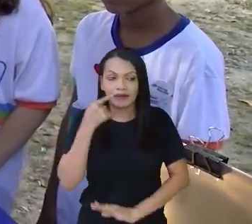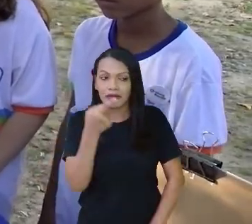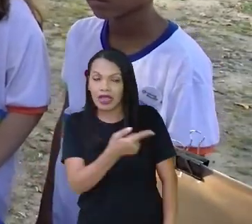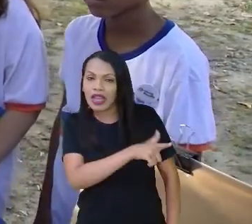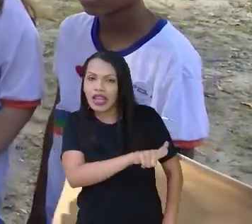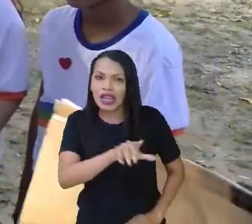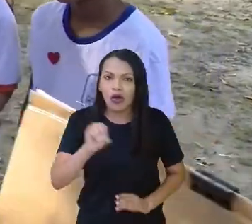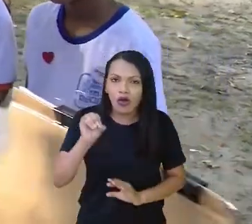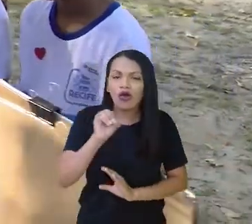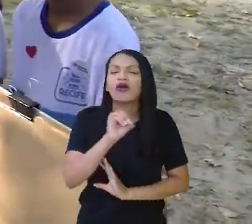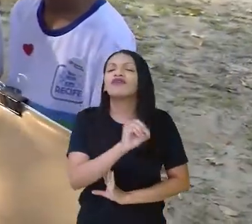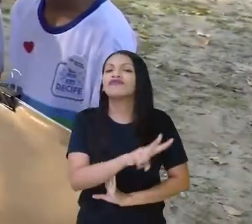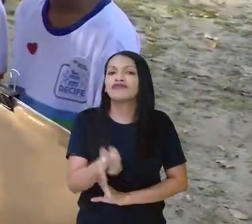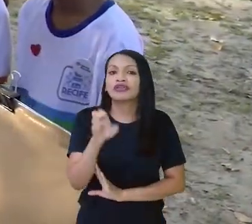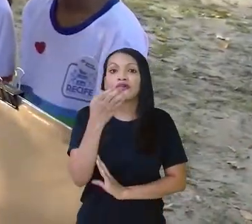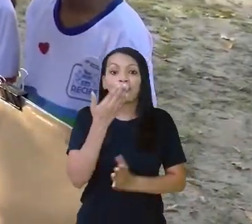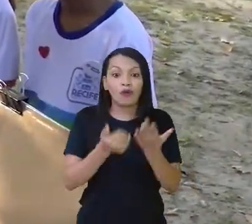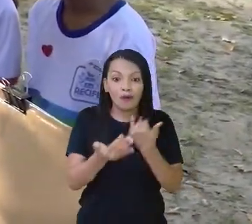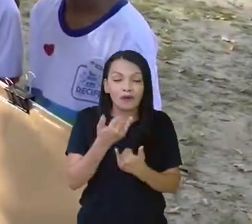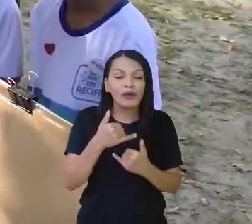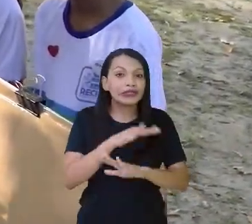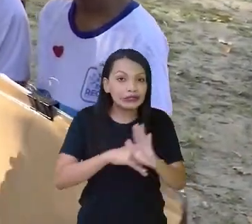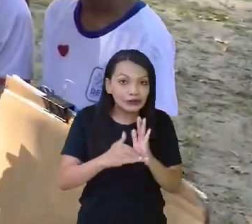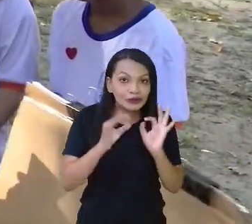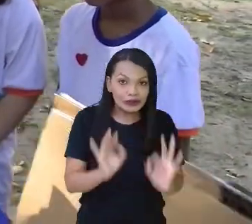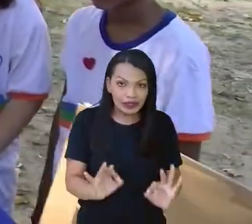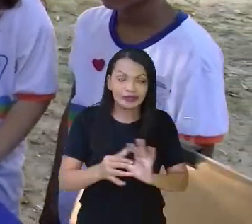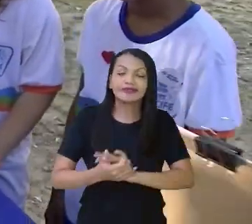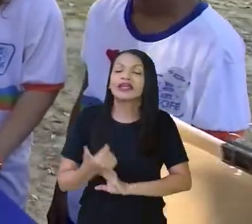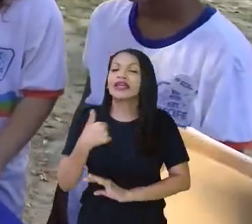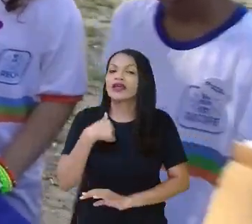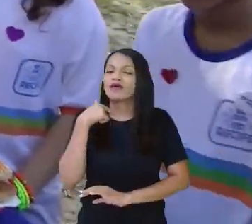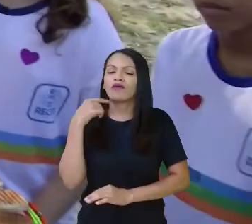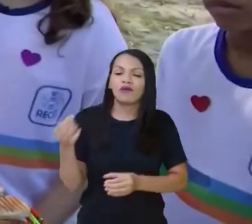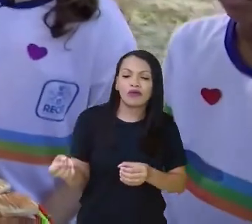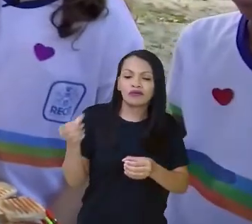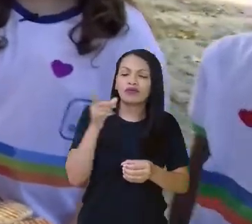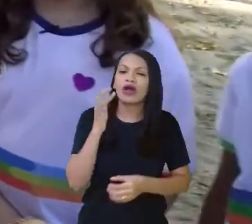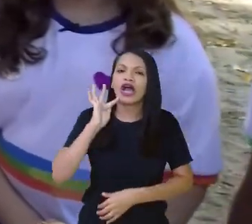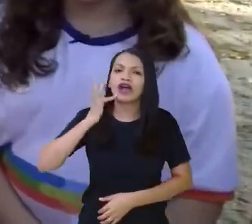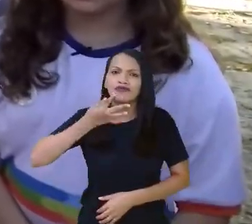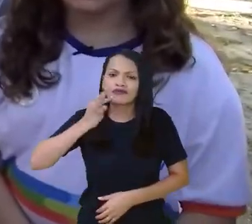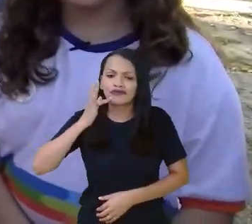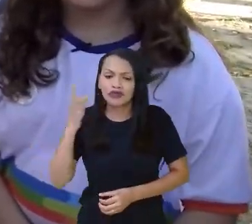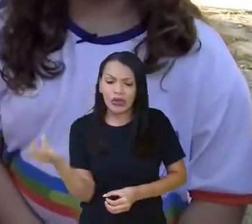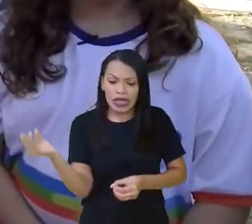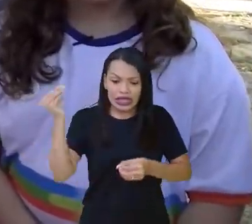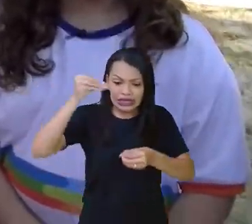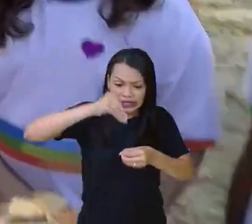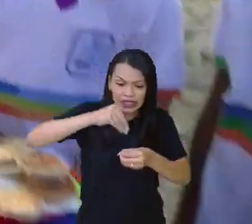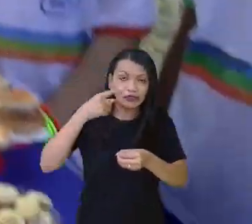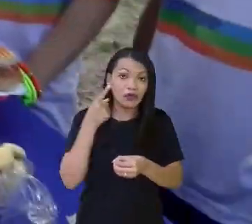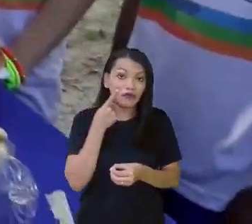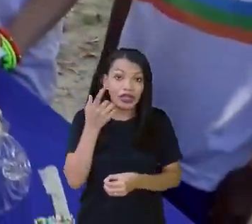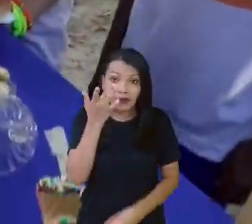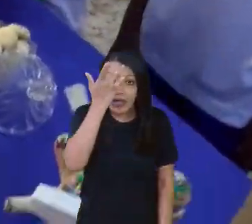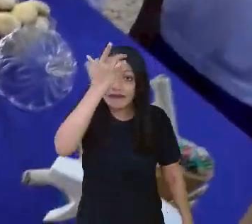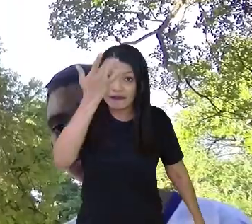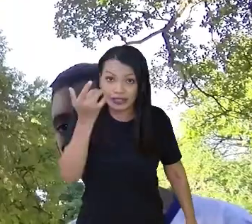comer tudo, né, pessoal? Eu vou pegar, colocar a fruta dentro desse casquinho. Vê como é